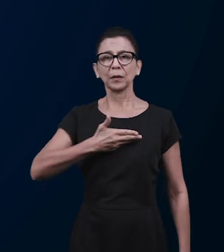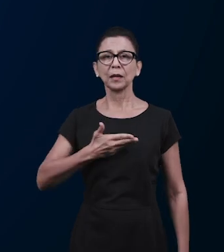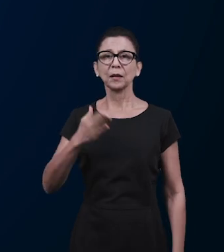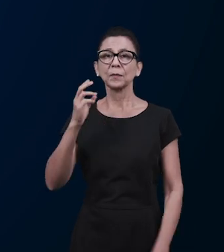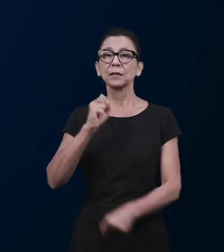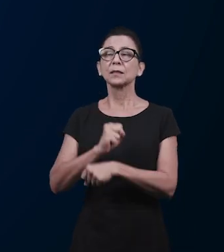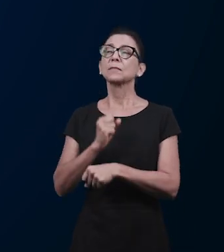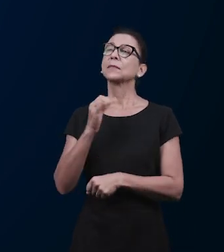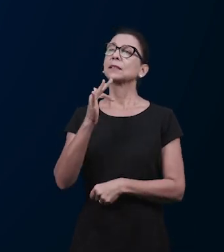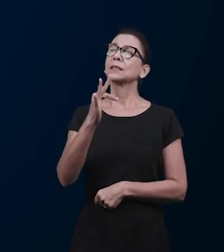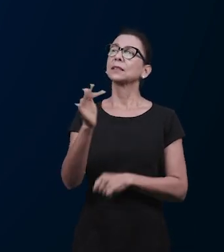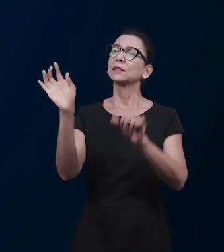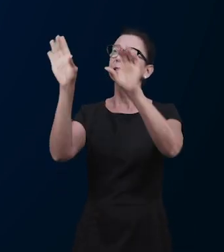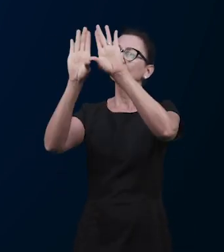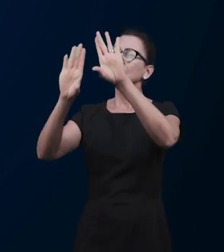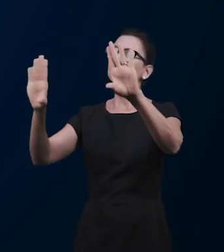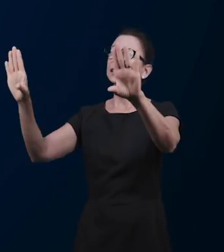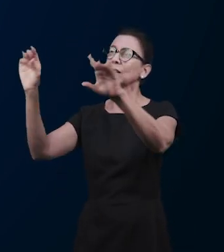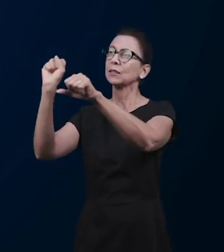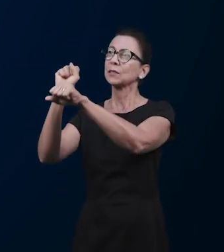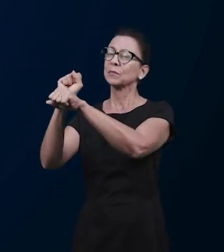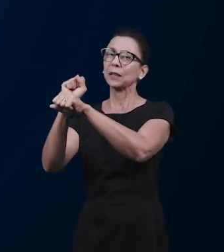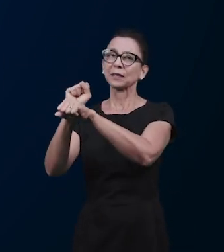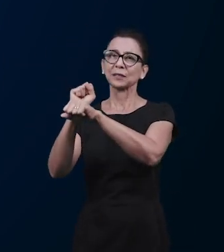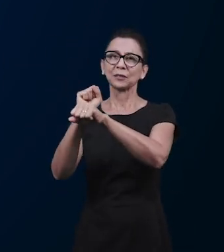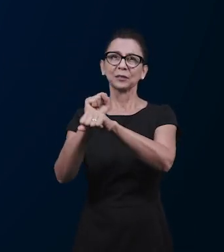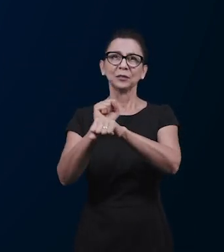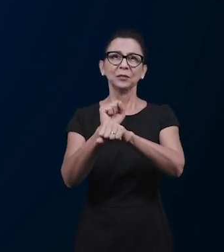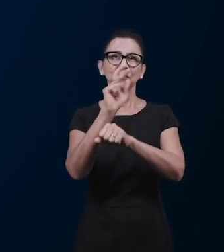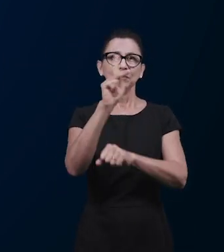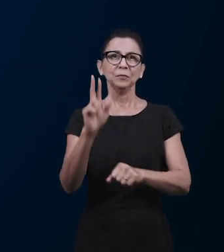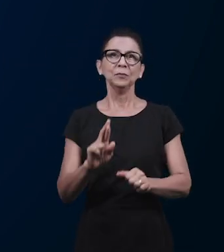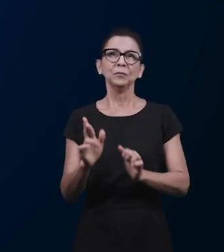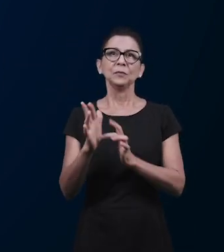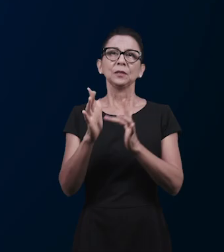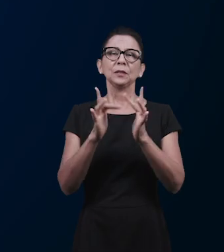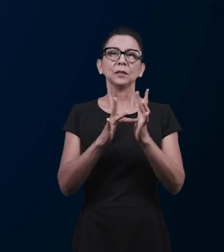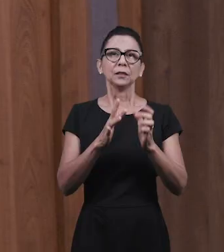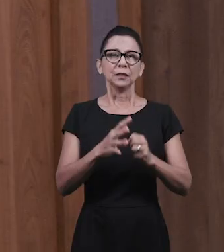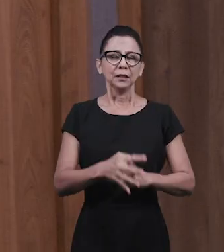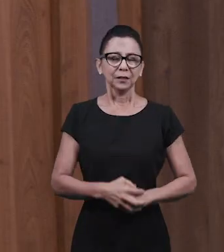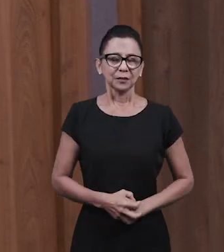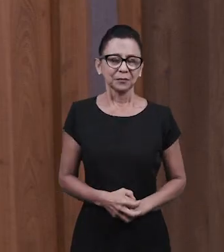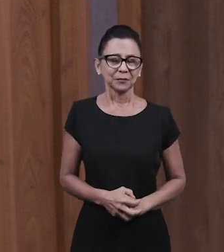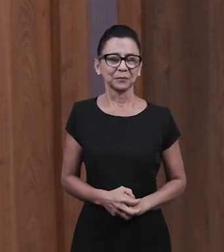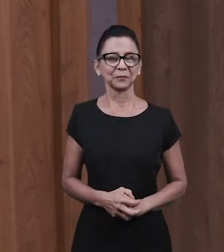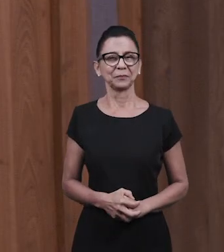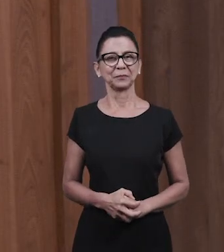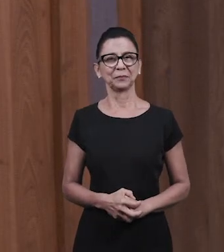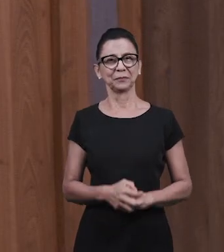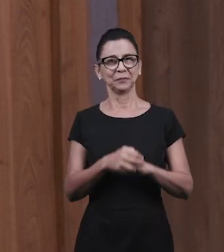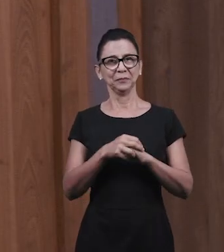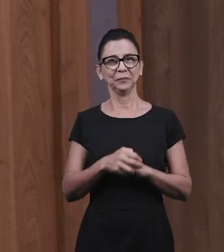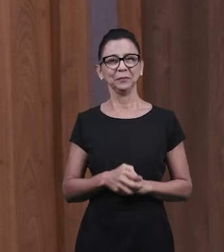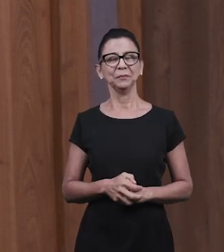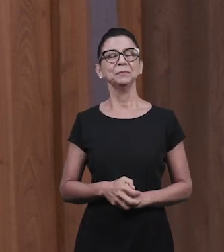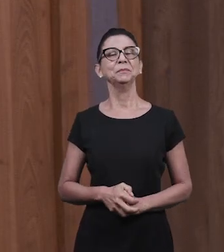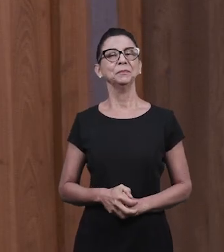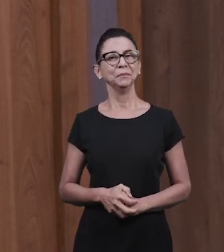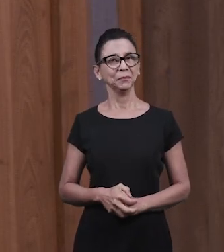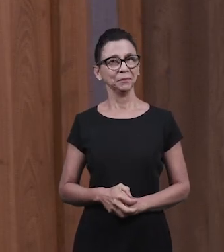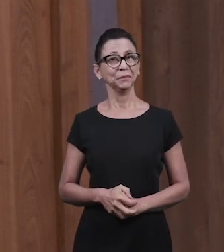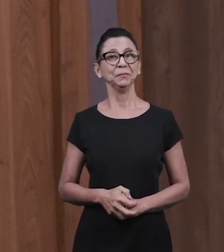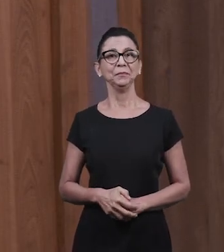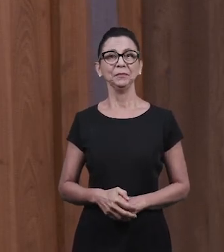nossa esperança é que há um céu nos aguardando. A paz do Senhor Jesus. Amém, irmã Thalita, a paz do Senhor Jesus. É